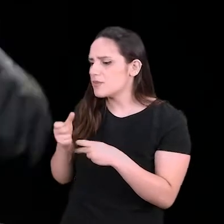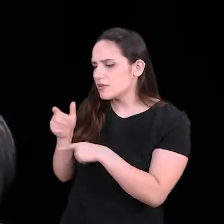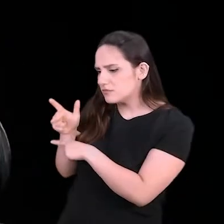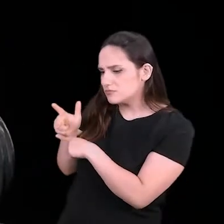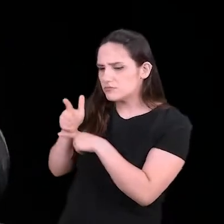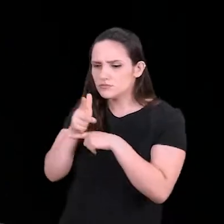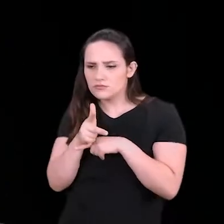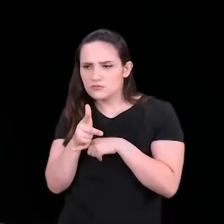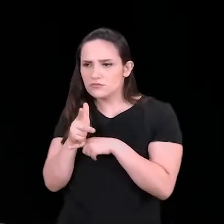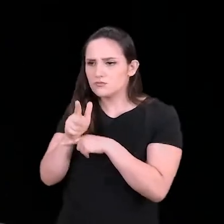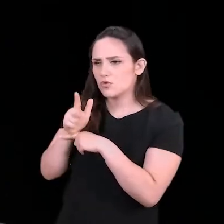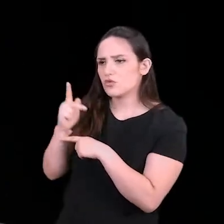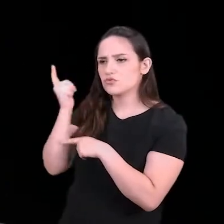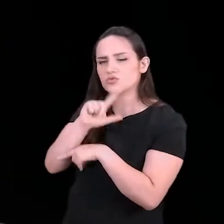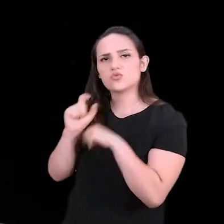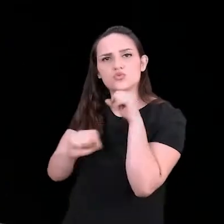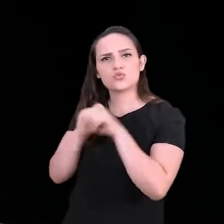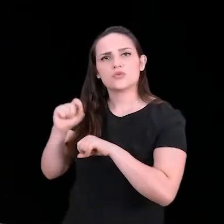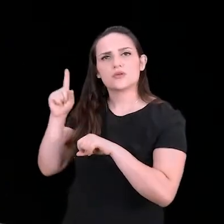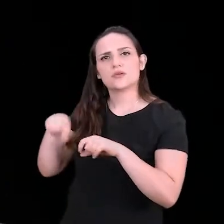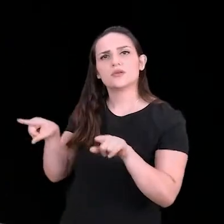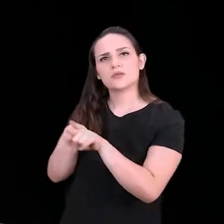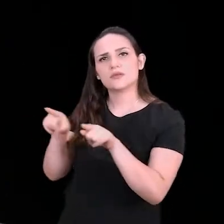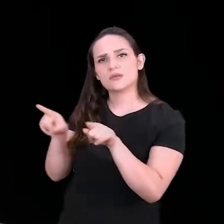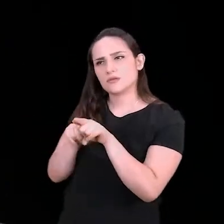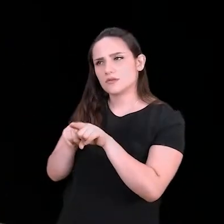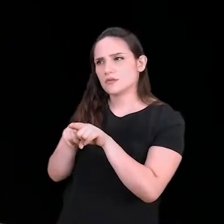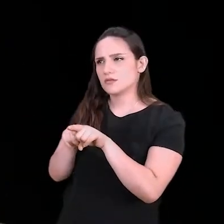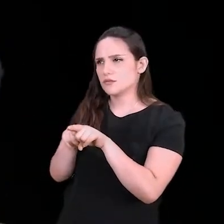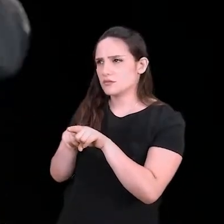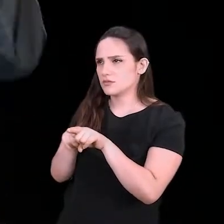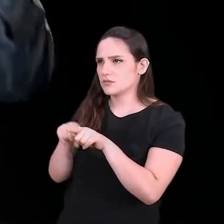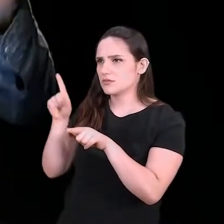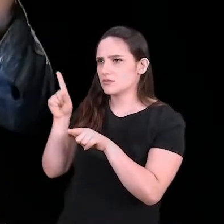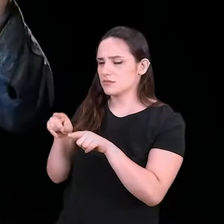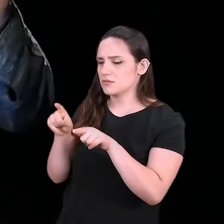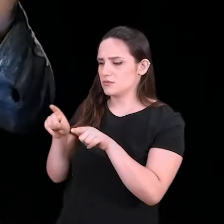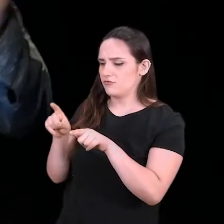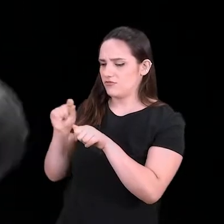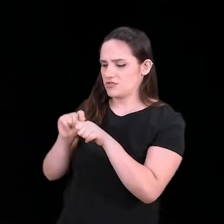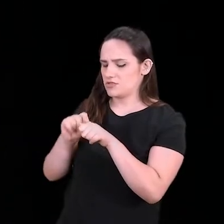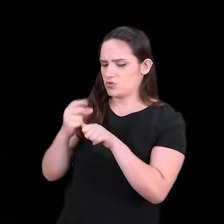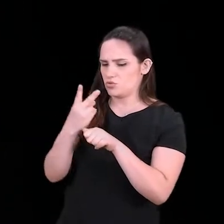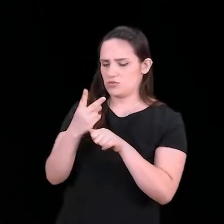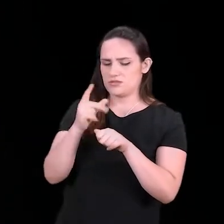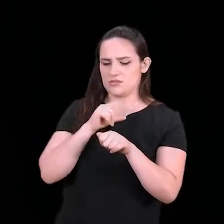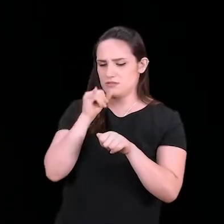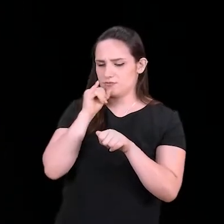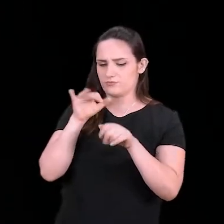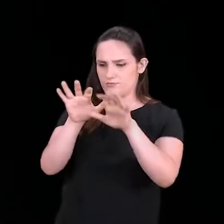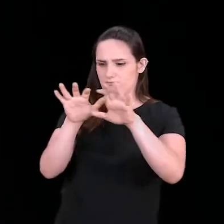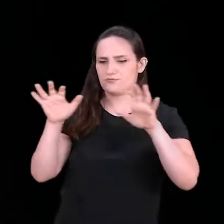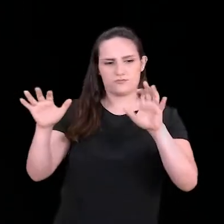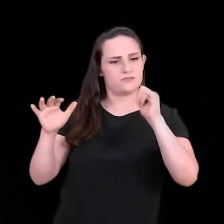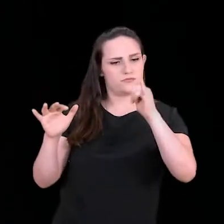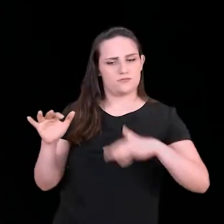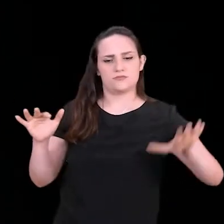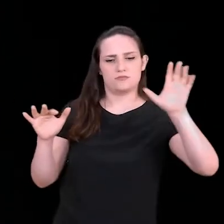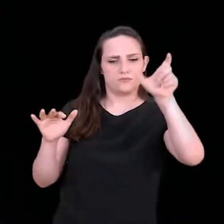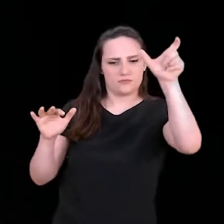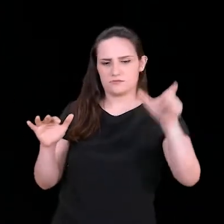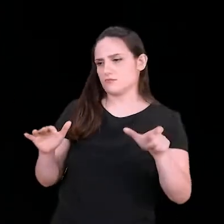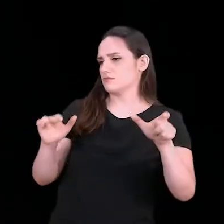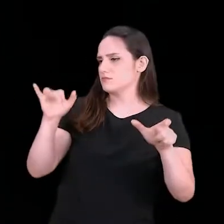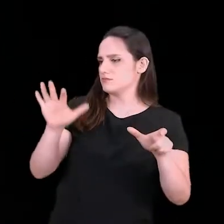utilizar de corte de câmeras, se utilizar da tela dividida com o entrevistado e com